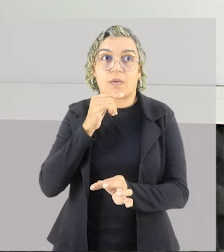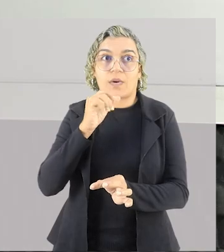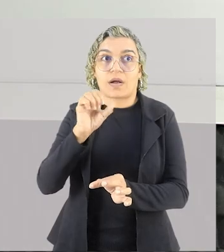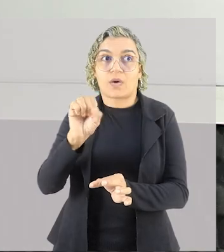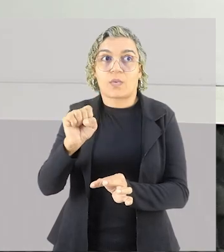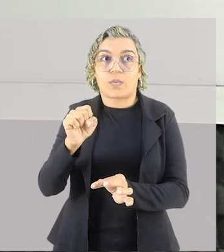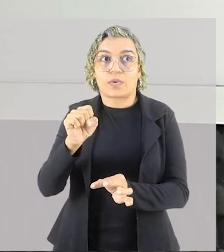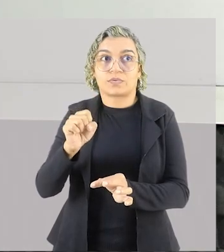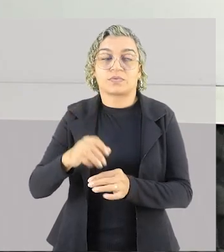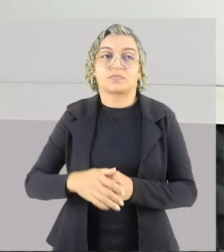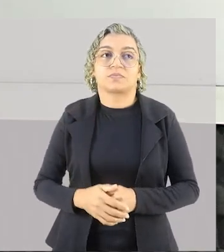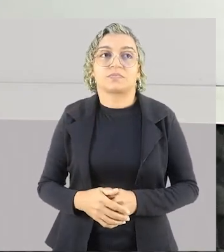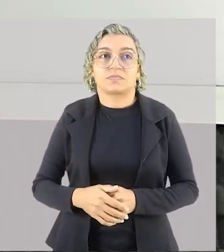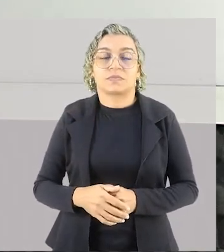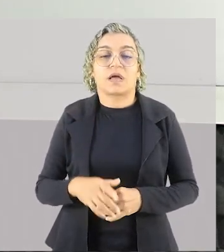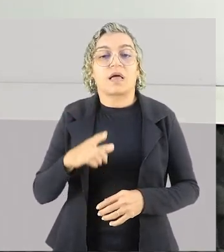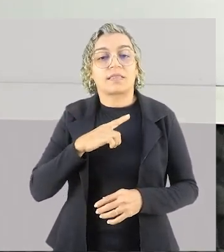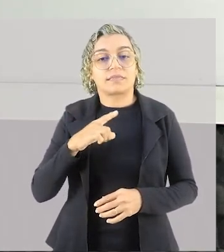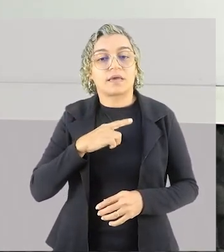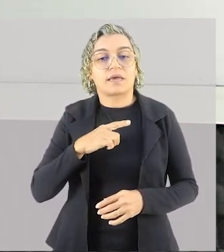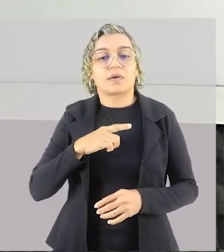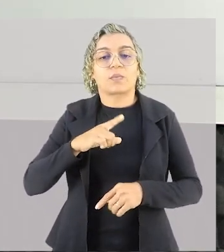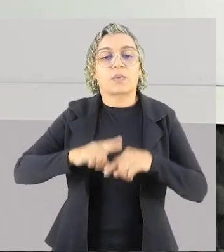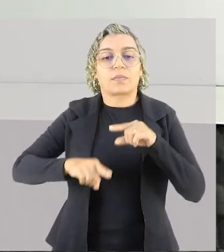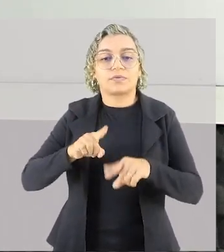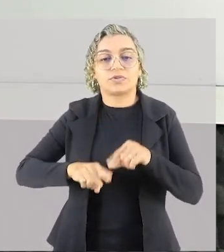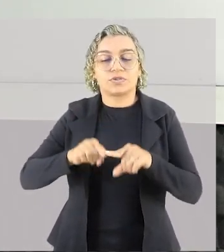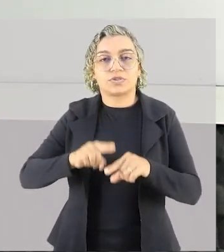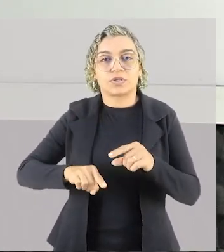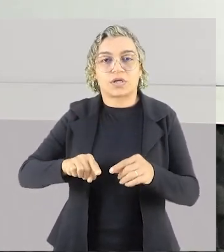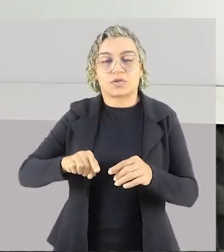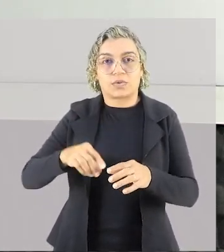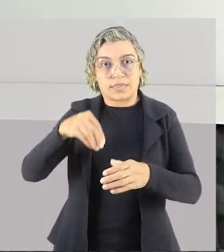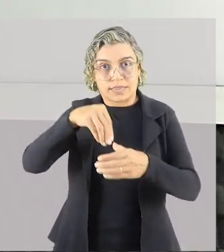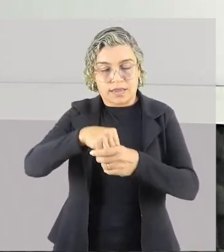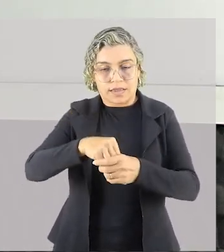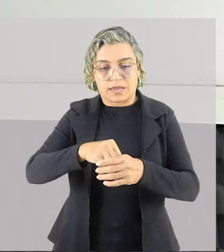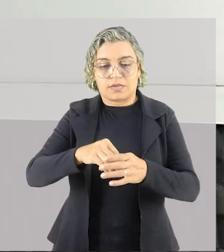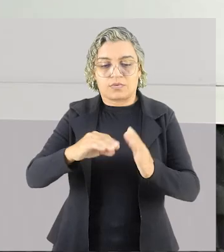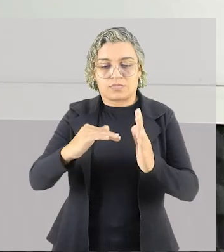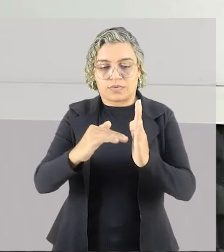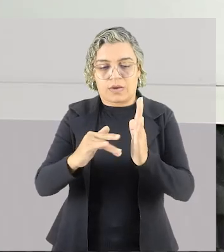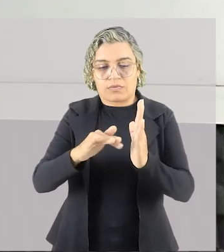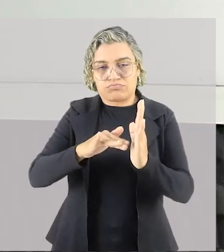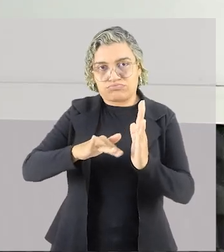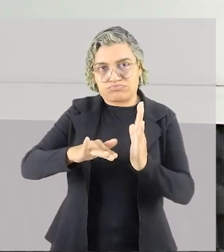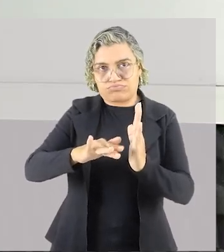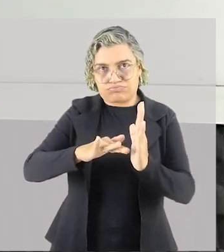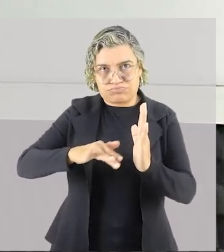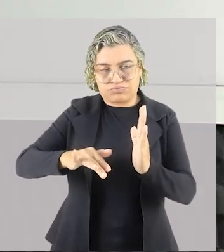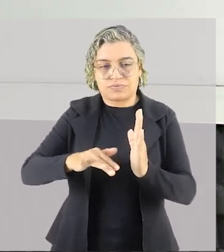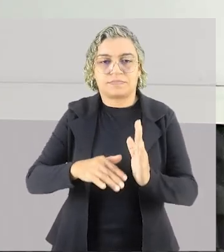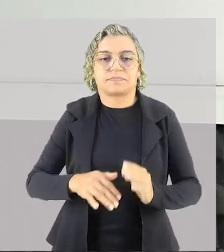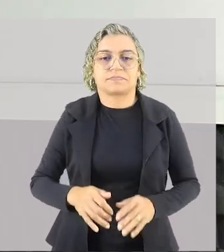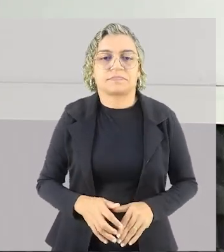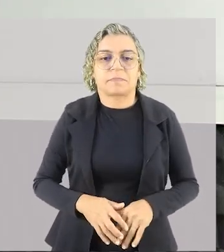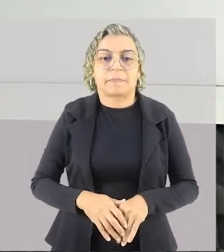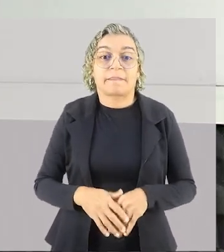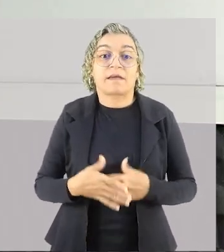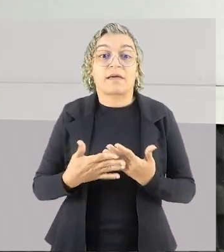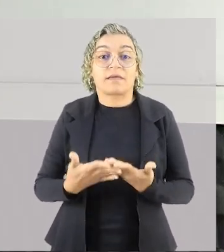ele colocou um objeto flutuando. Certo? Ele falou na questão que para retirar esse objeto,